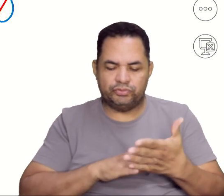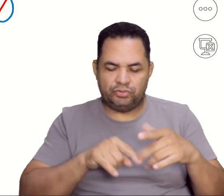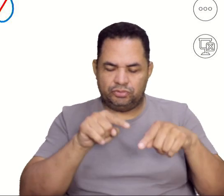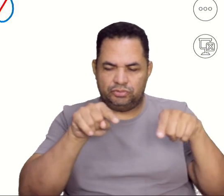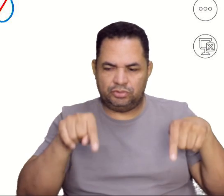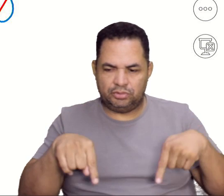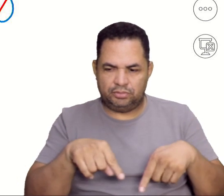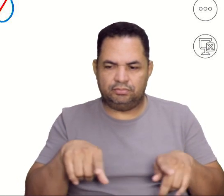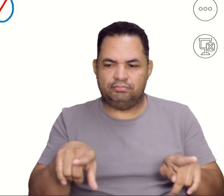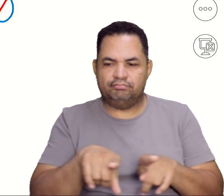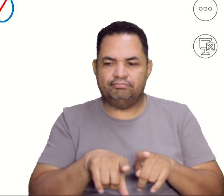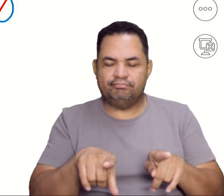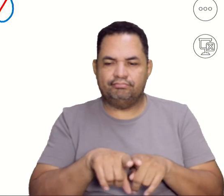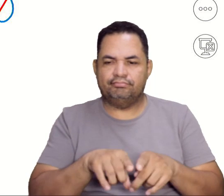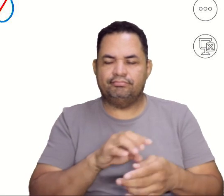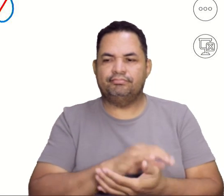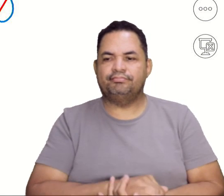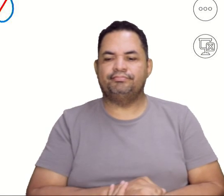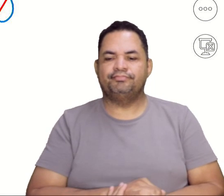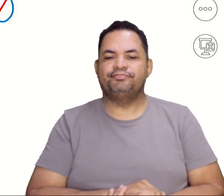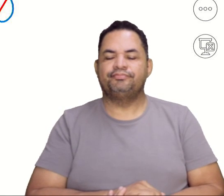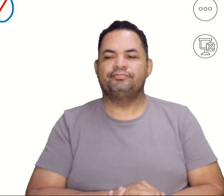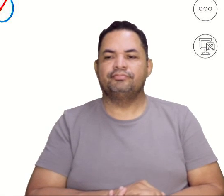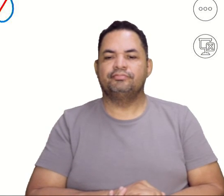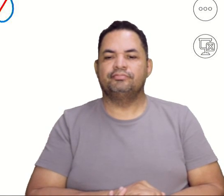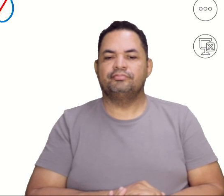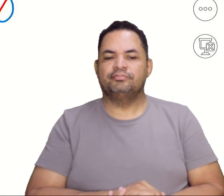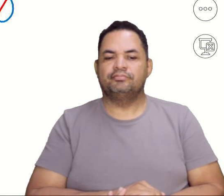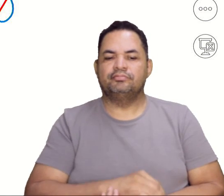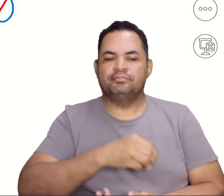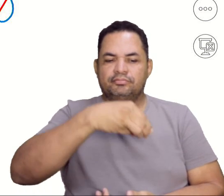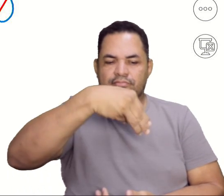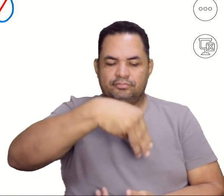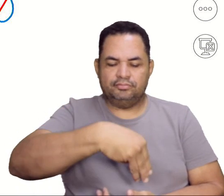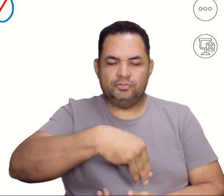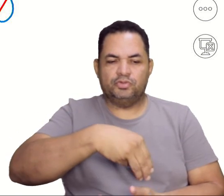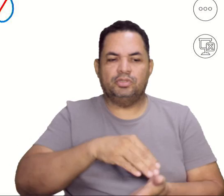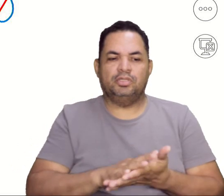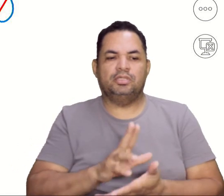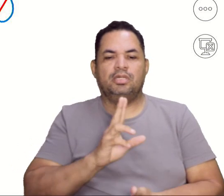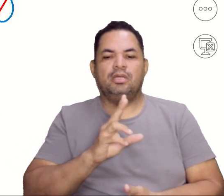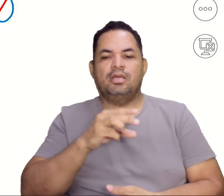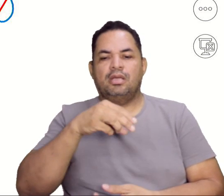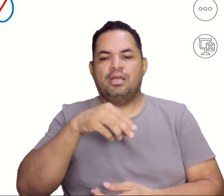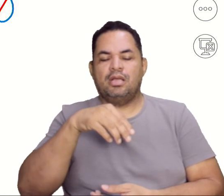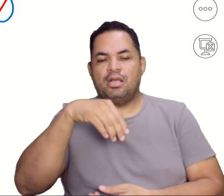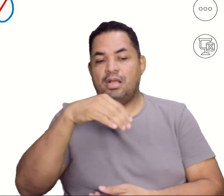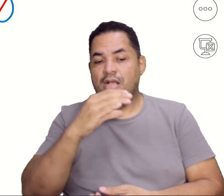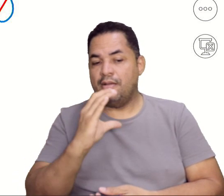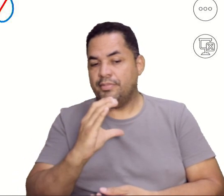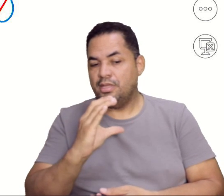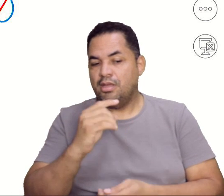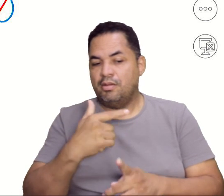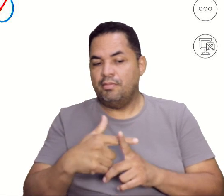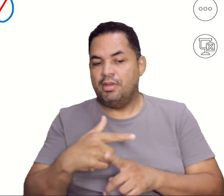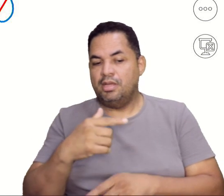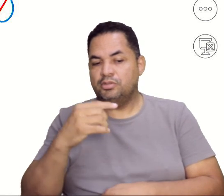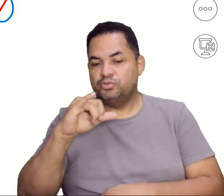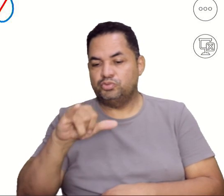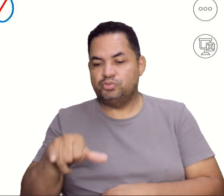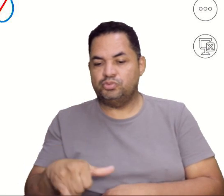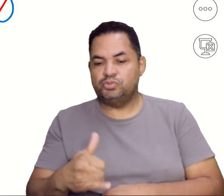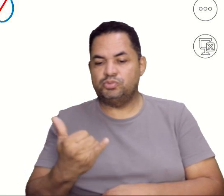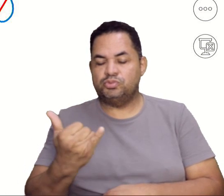sala então tranquilo tá montante a capital mais o juro a gente não colocou aqui a equação Zinha Mas é uma coisa